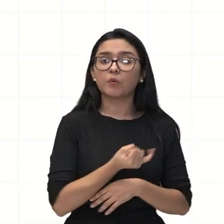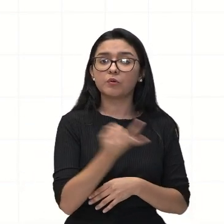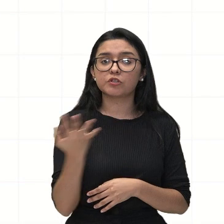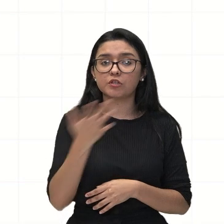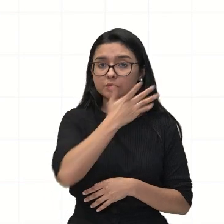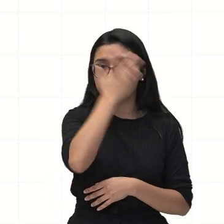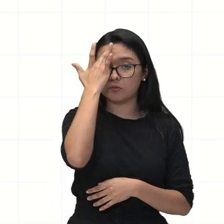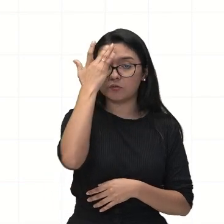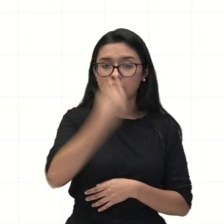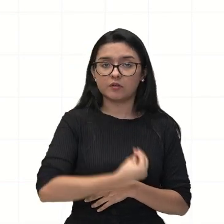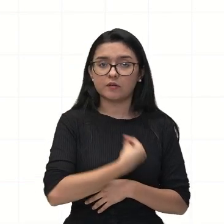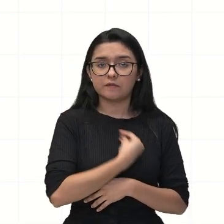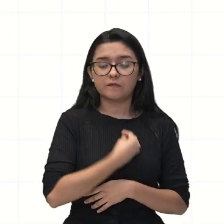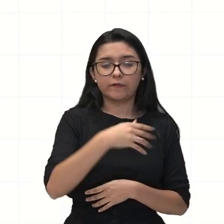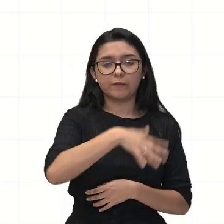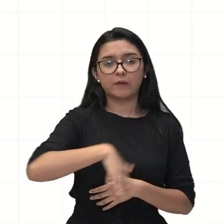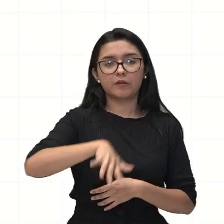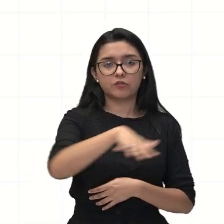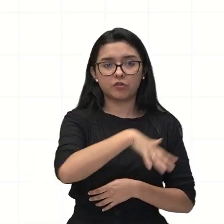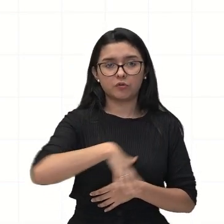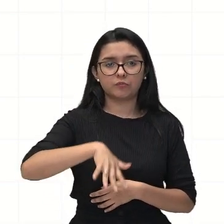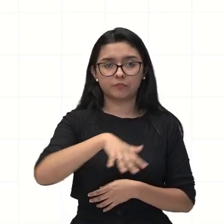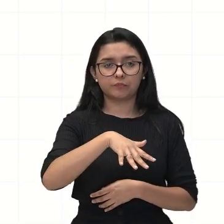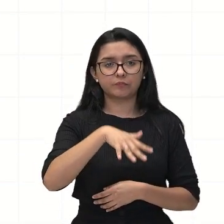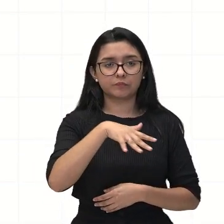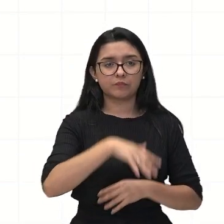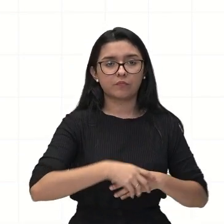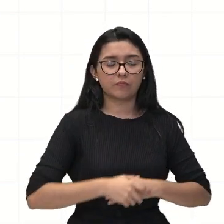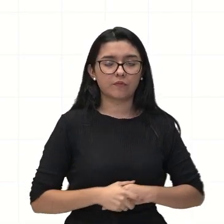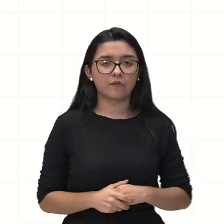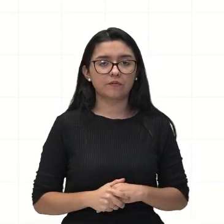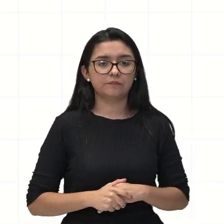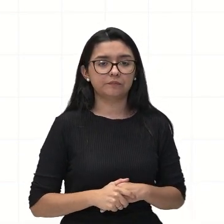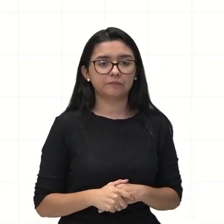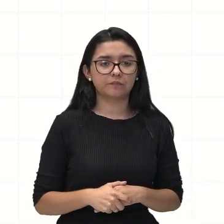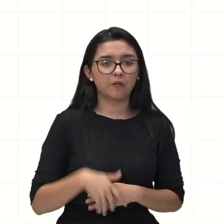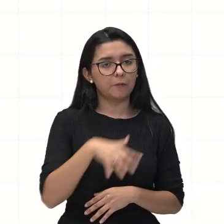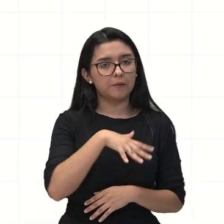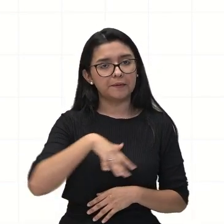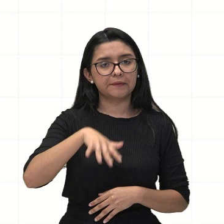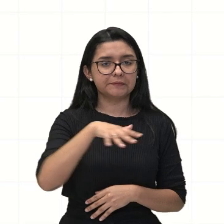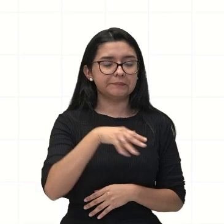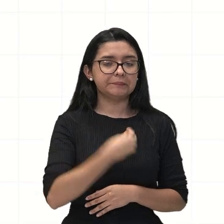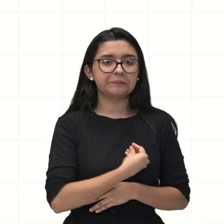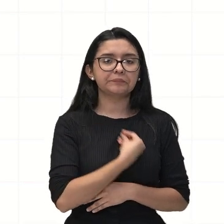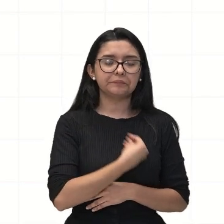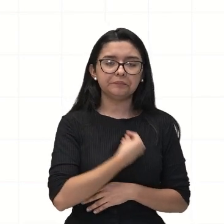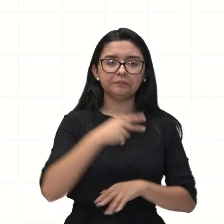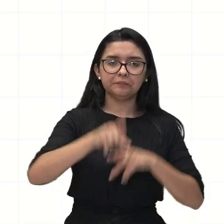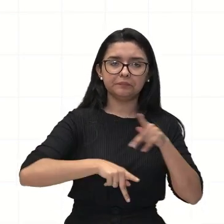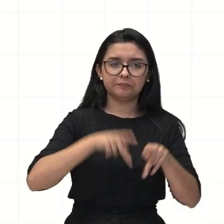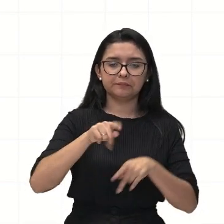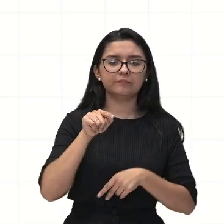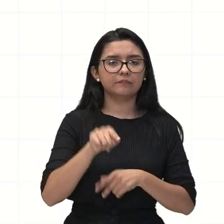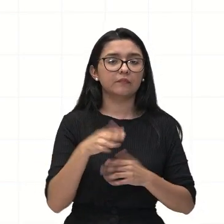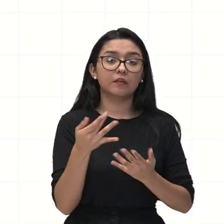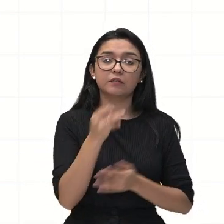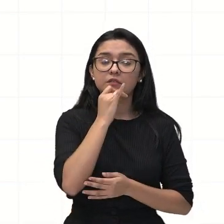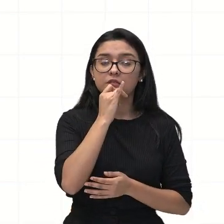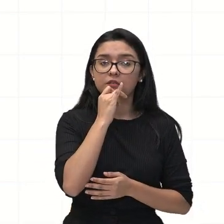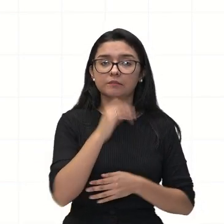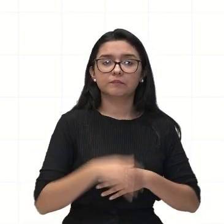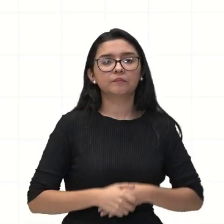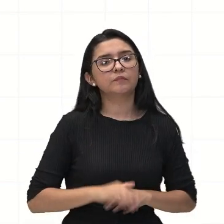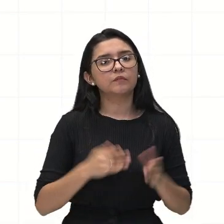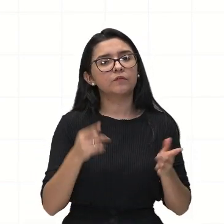de pessoas que estão localizadas em um determinado espaço, determinada área, certo? Vamos supor, você vai